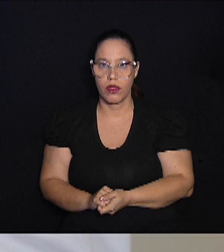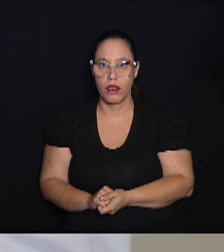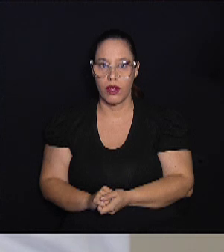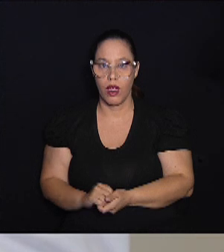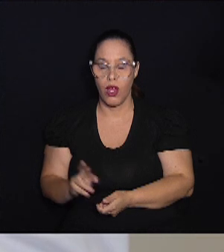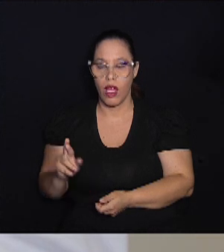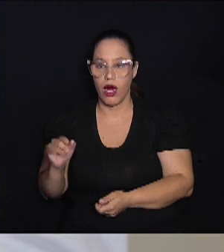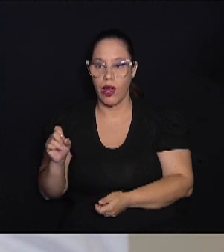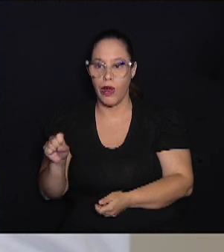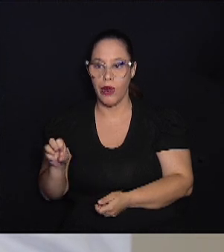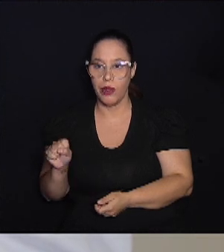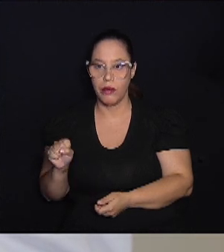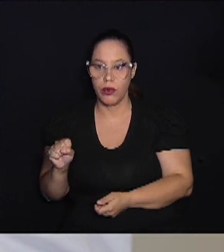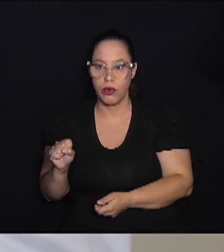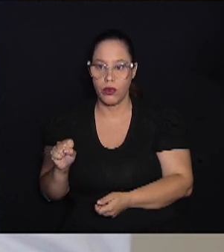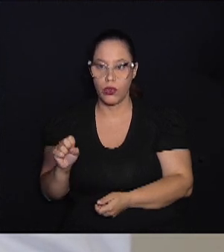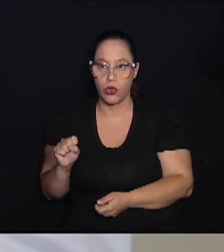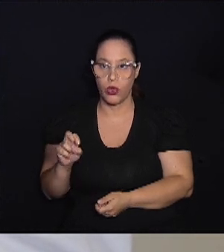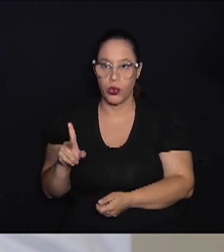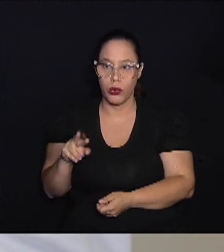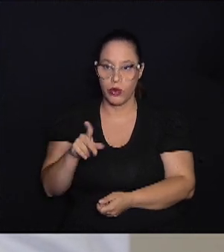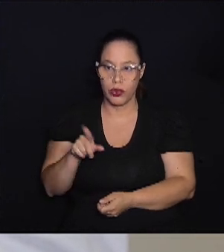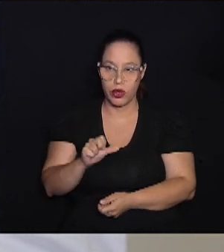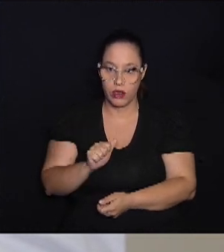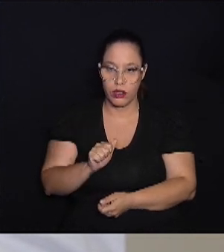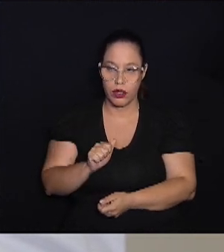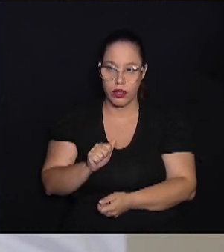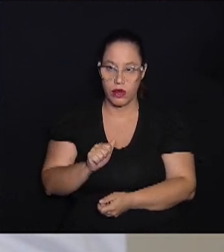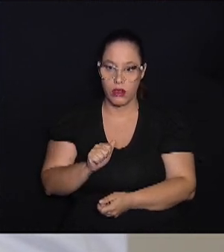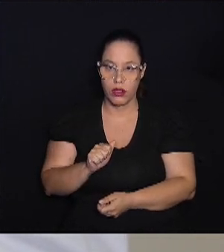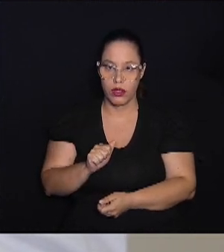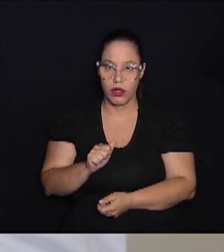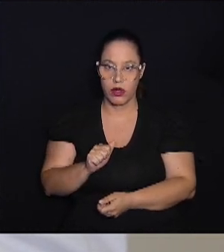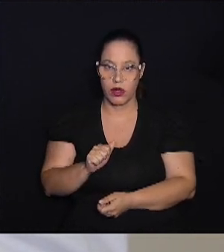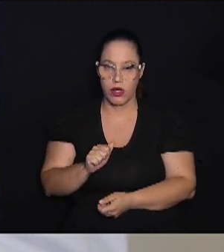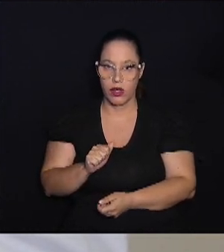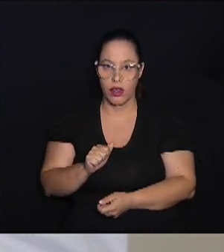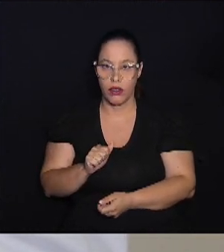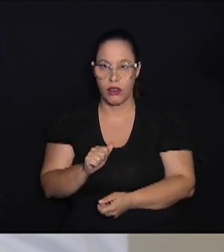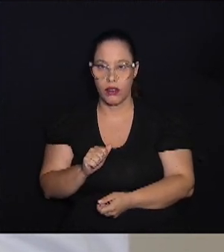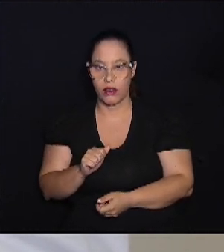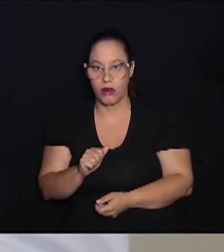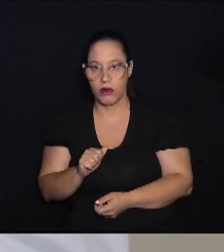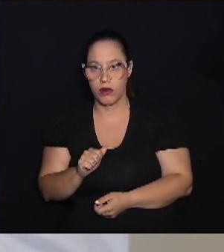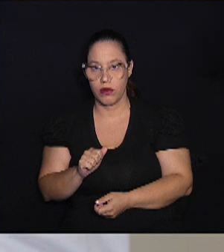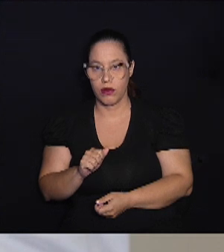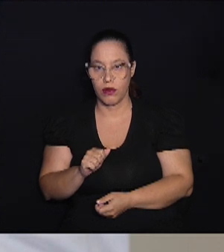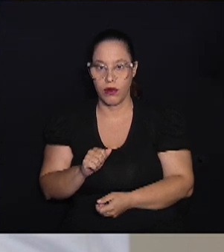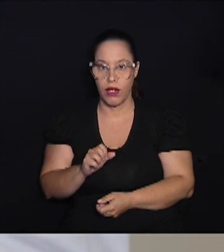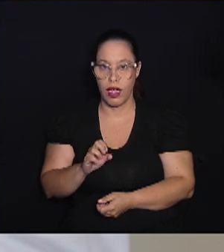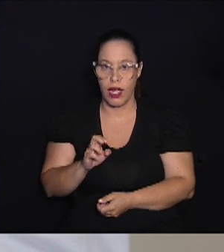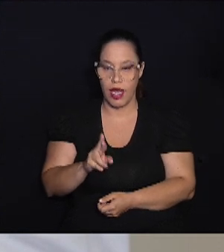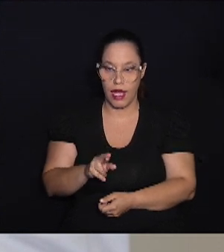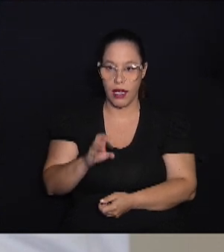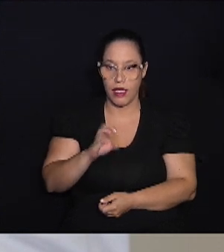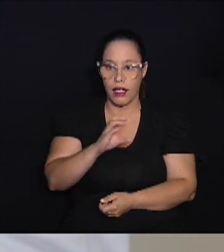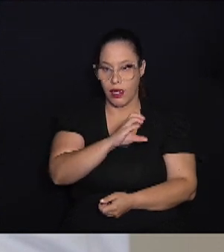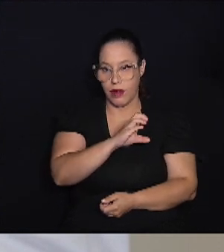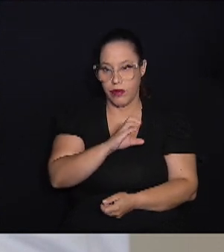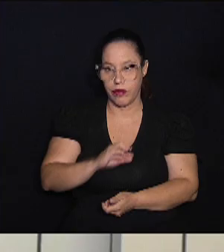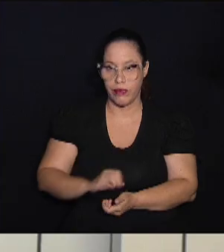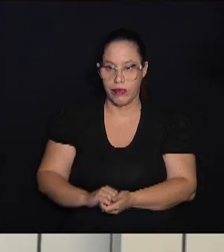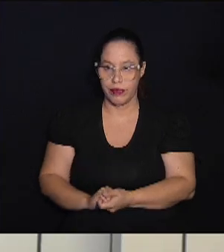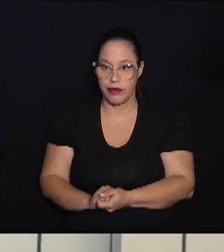Ramos de Souza e o Serviço de Radiologia da RCC.